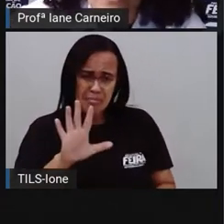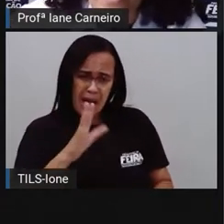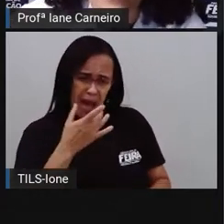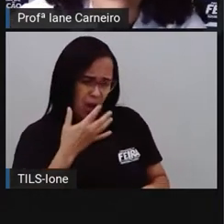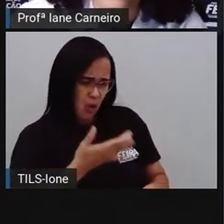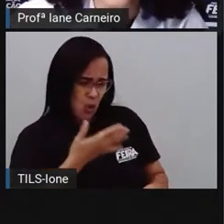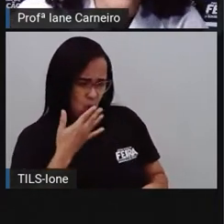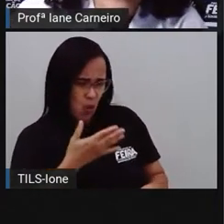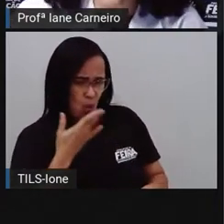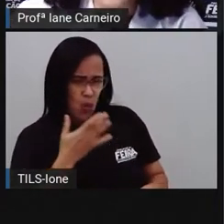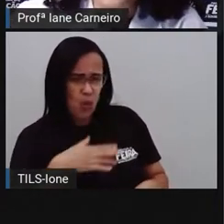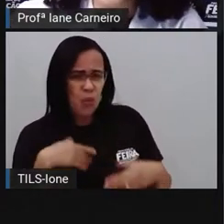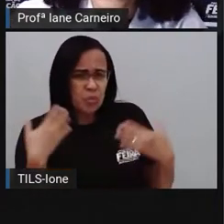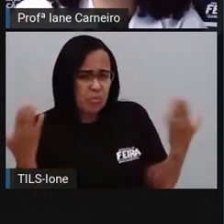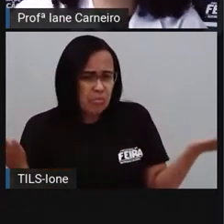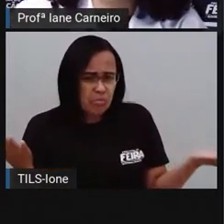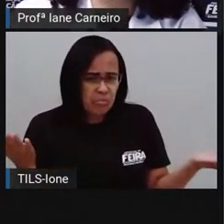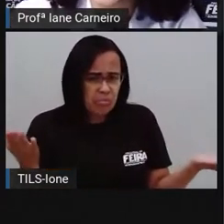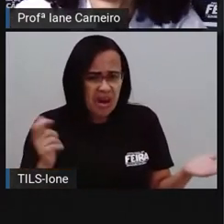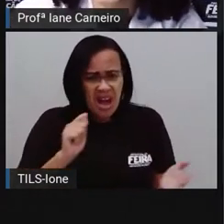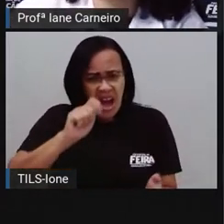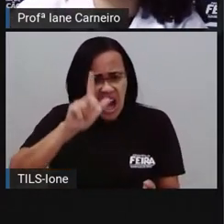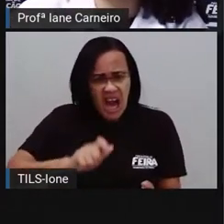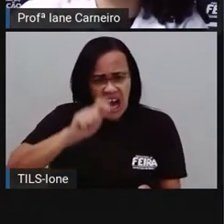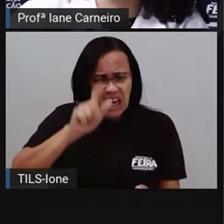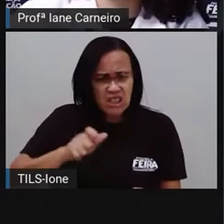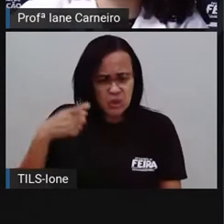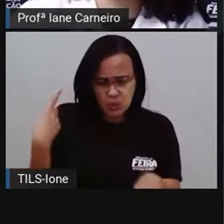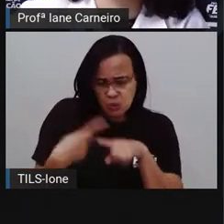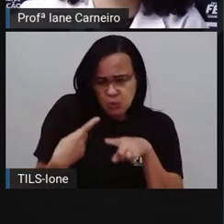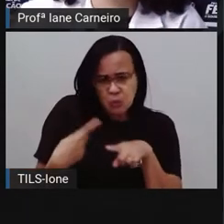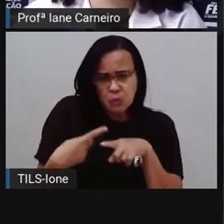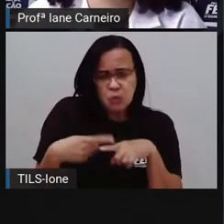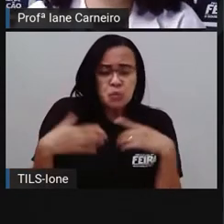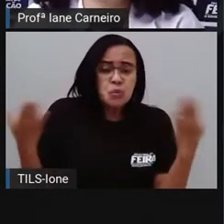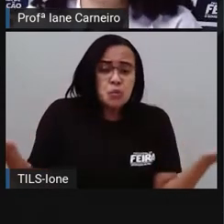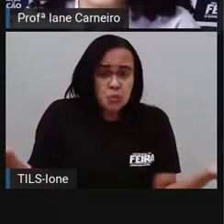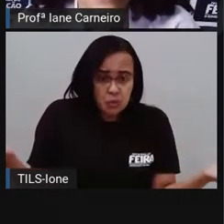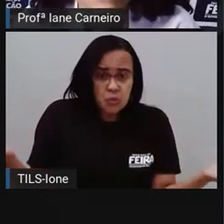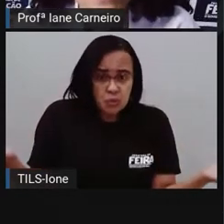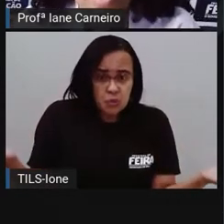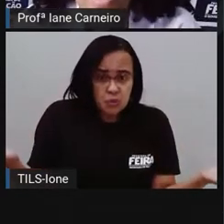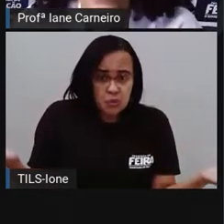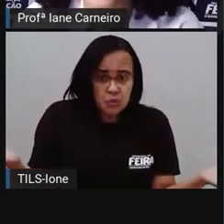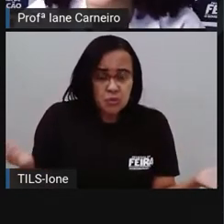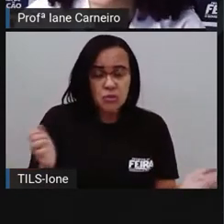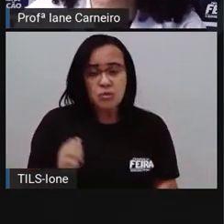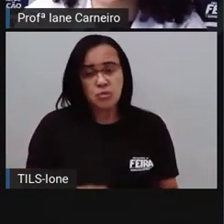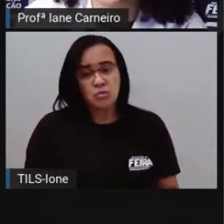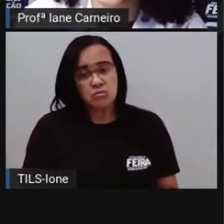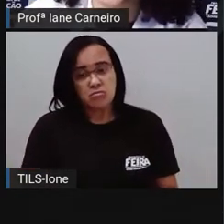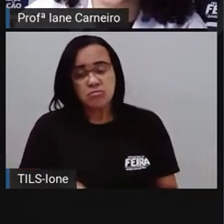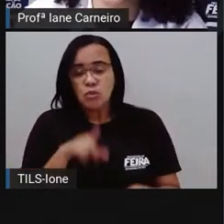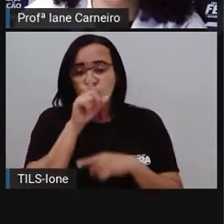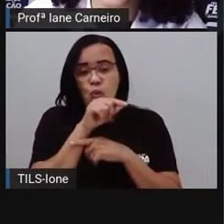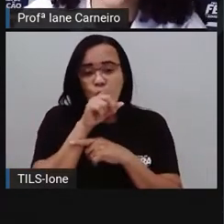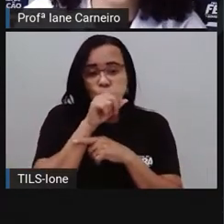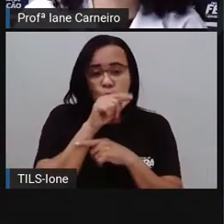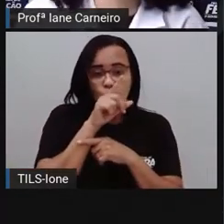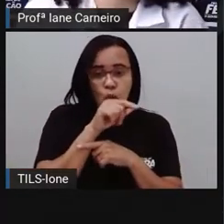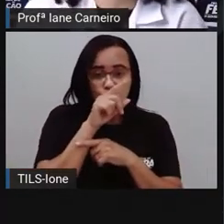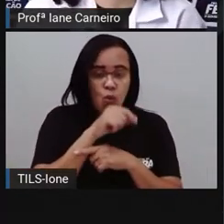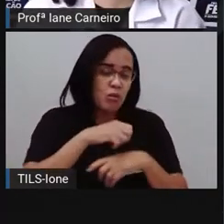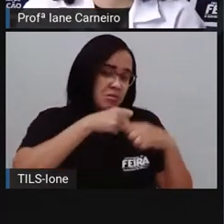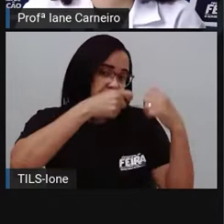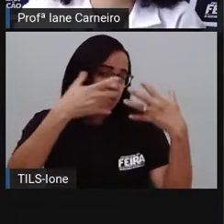agora? O amigo está azul, por quê? E o sabiá explicou que a